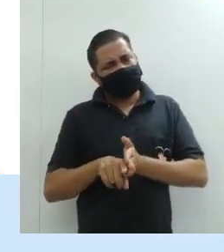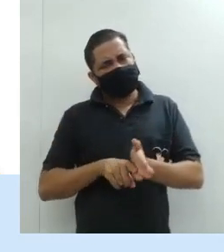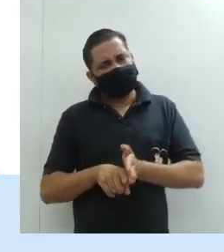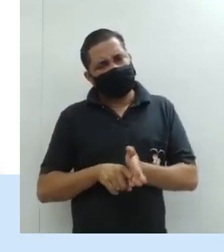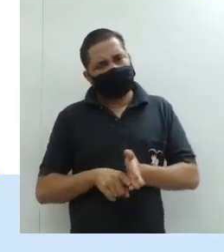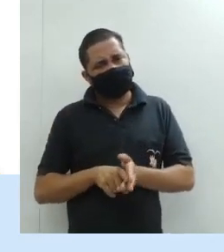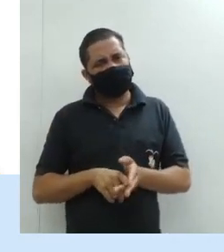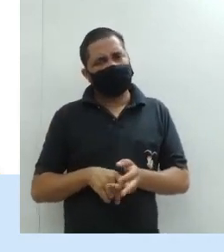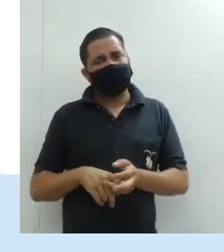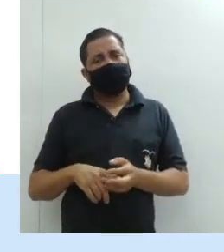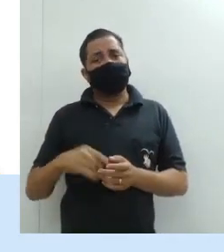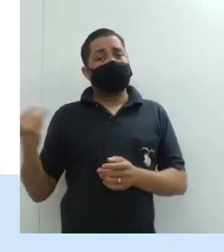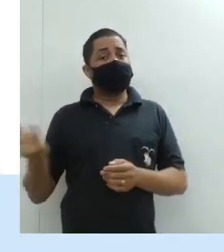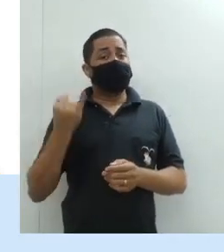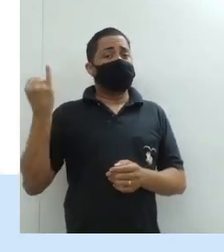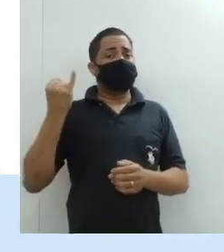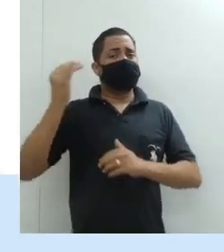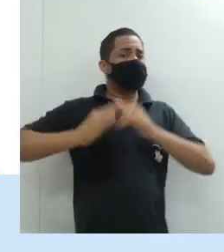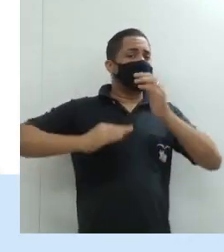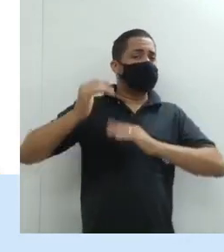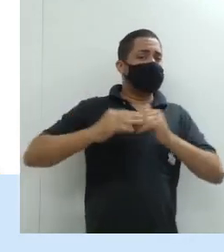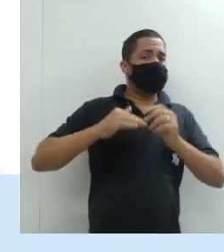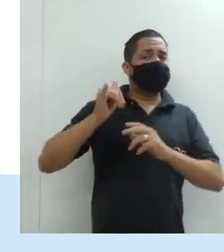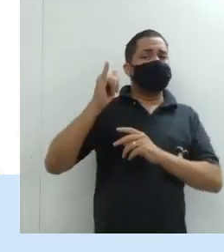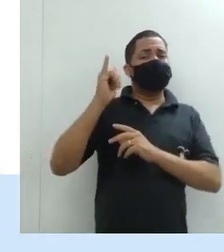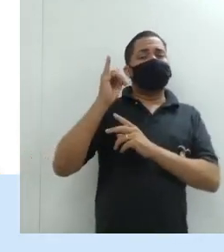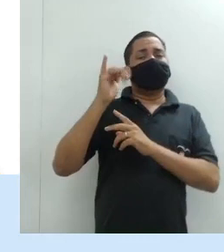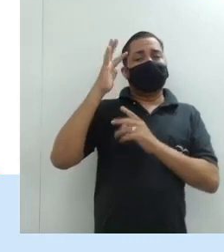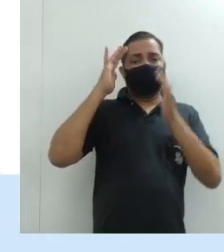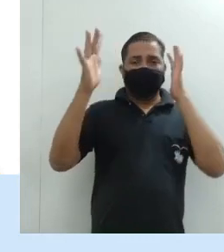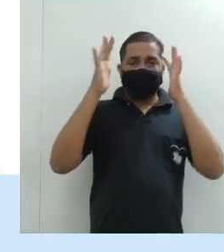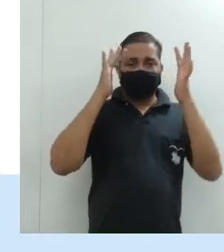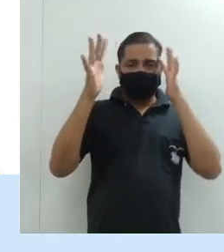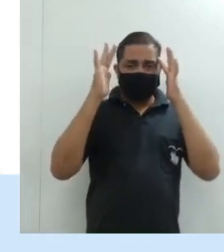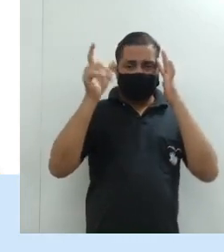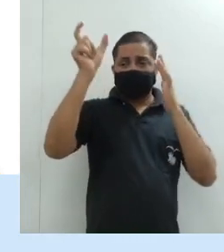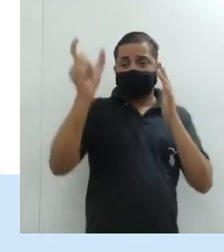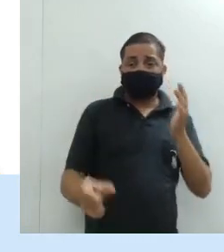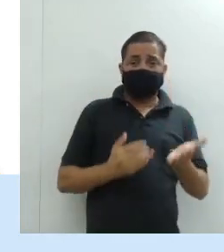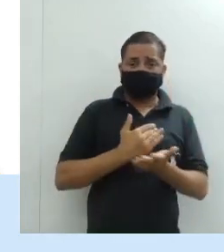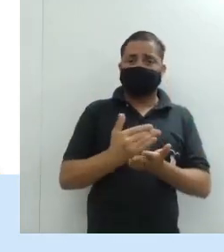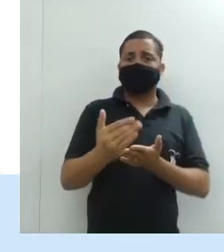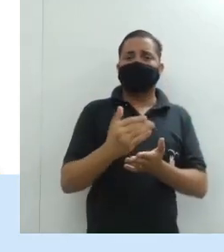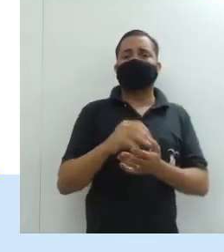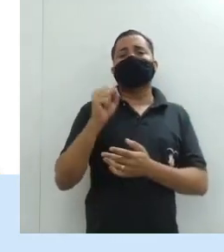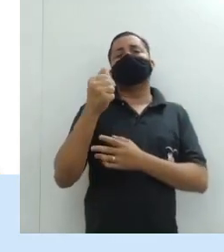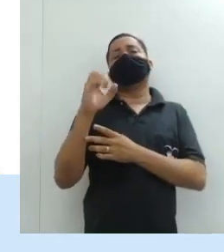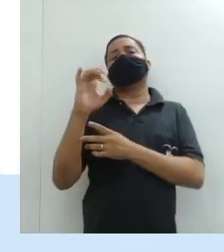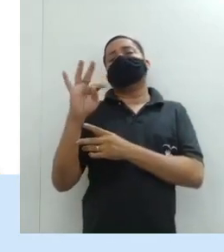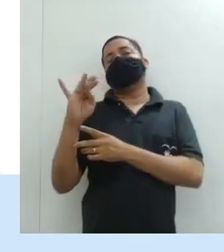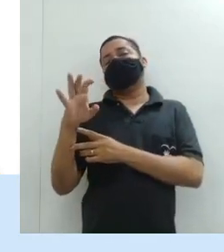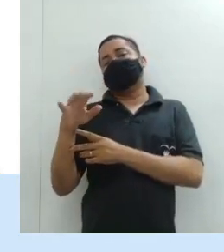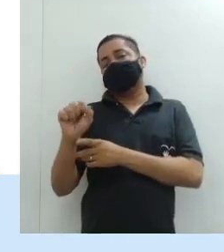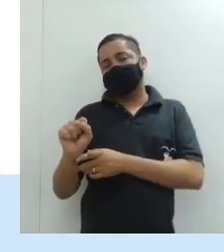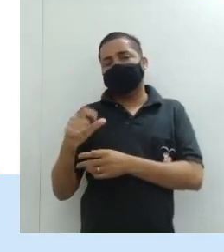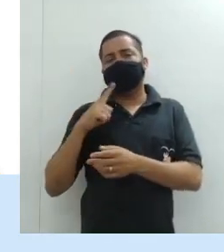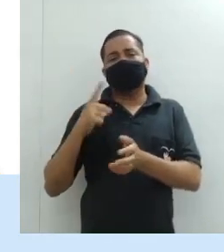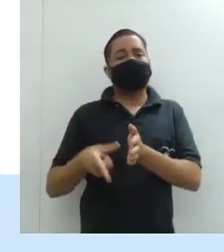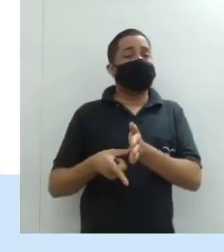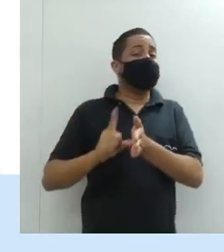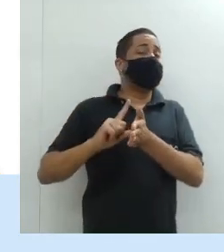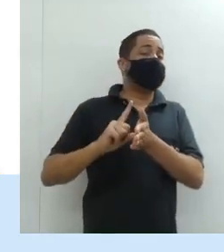grandes filósofos. Comecem por Sócrates, certo? Também há os que vieram antes de Sócrates, por assim dizer,